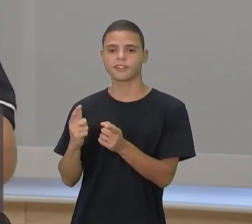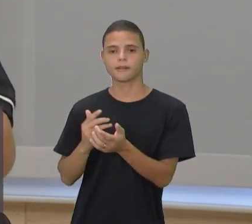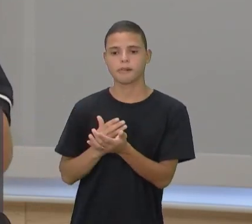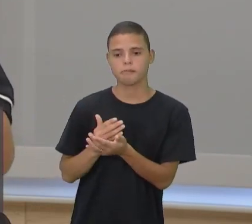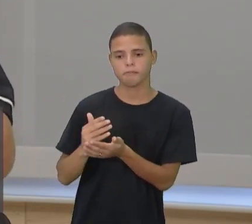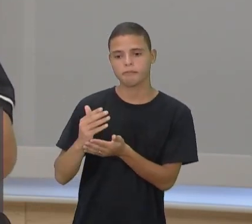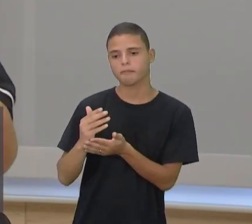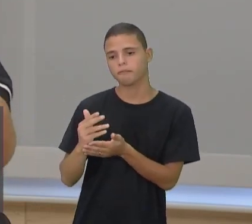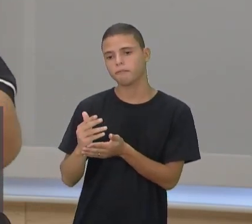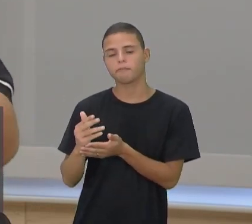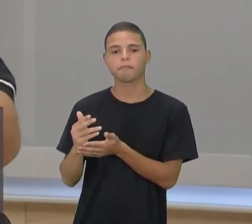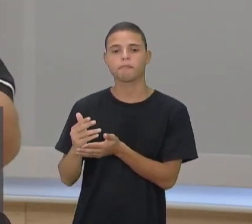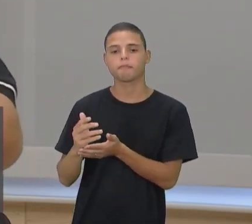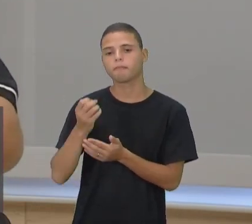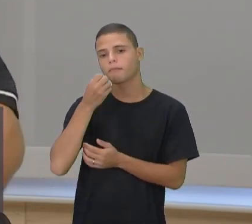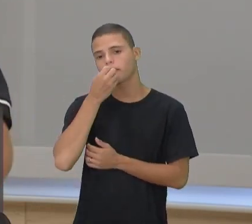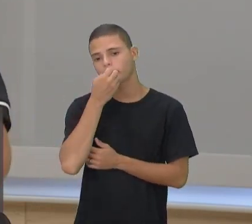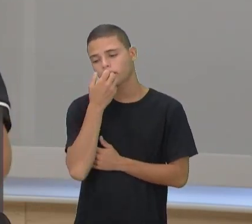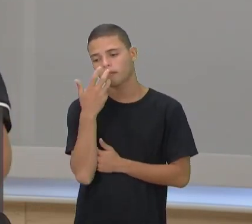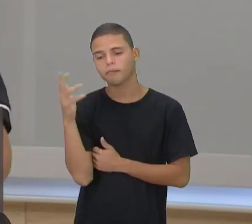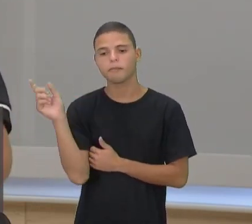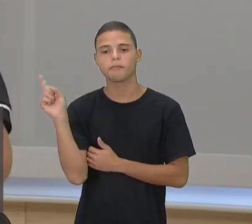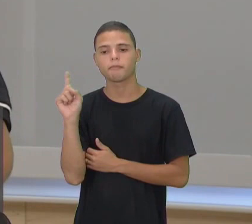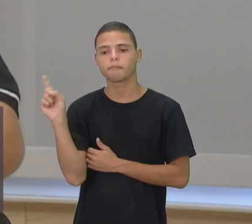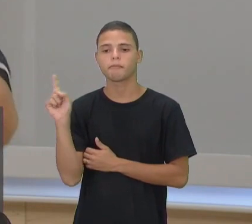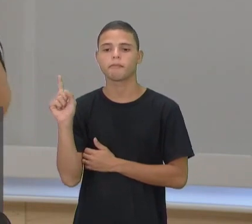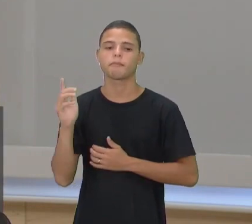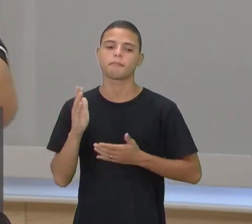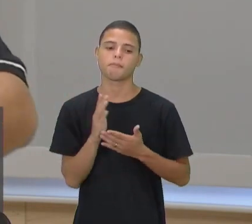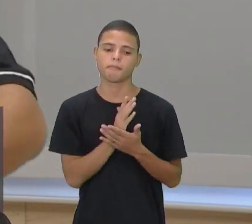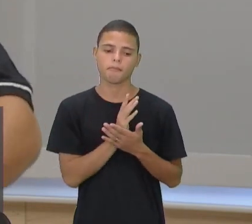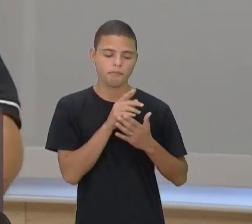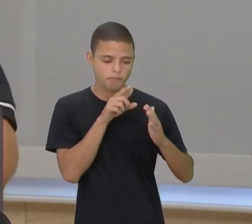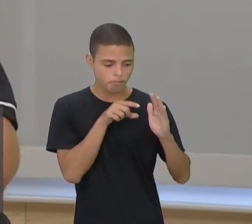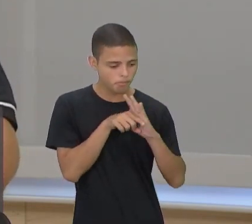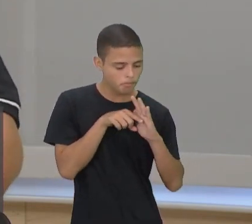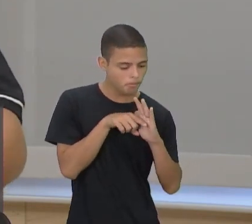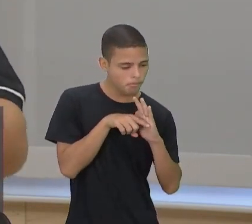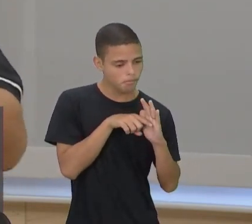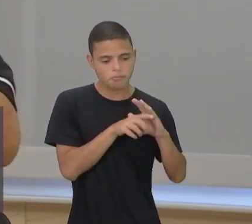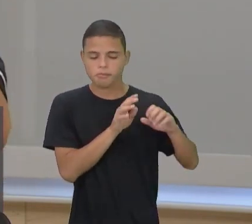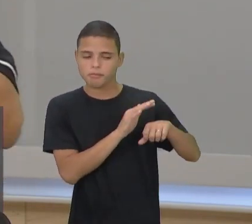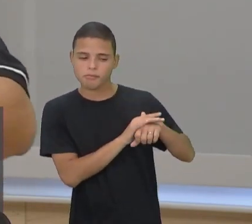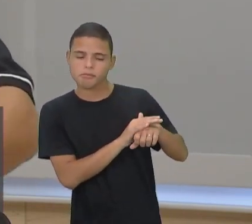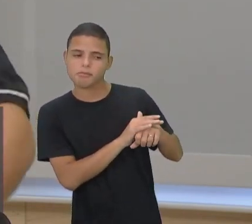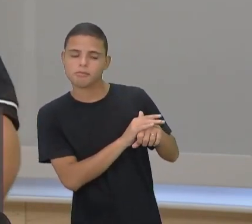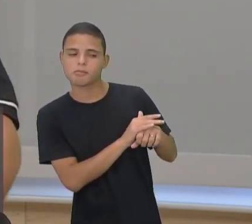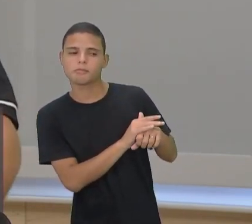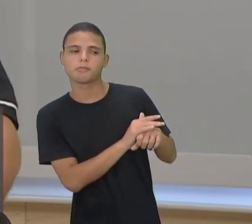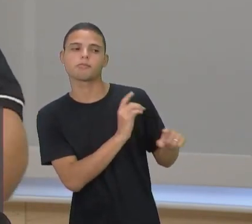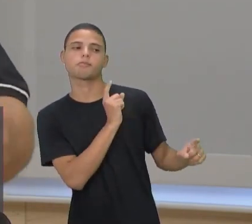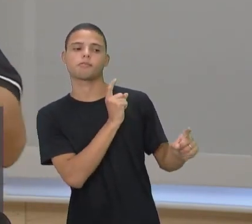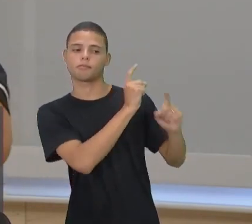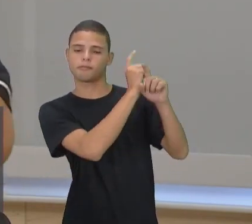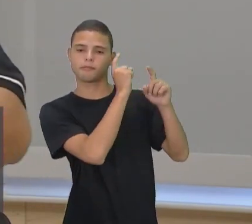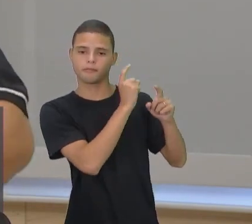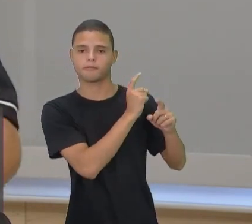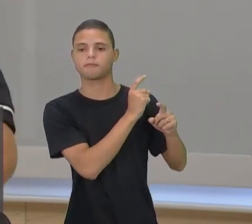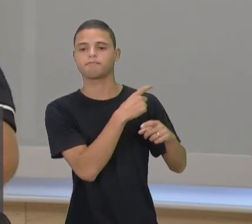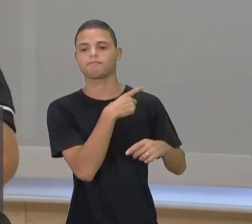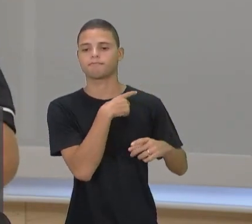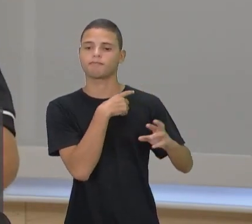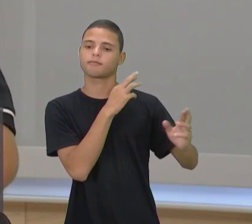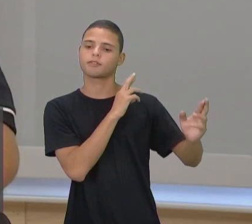a perceber-se, as investigações sobre algumas patologias começaram a identificar que estavam